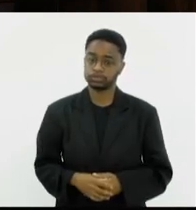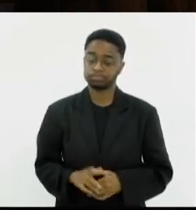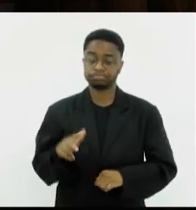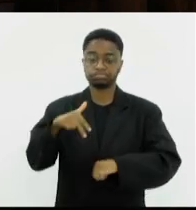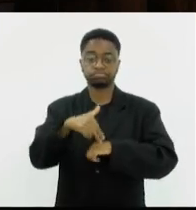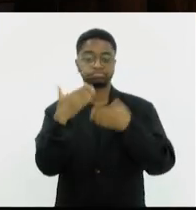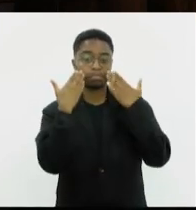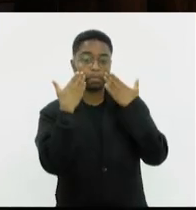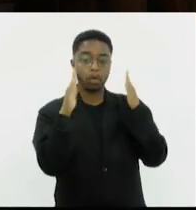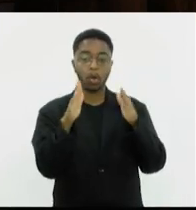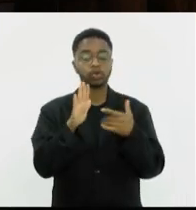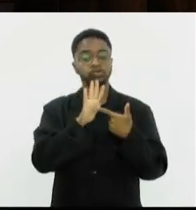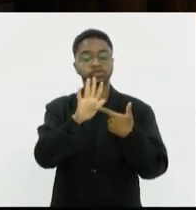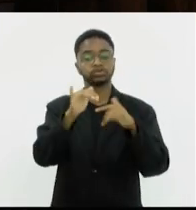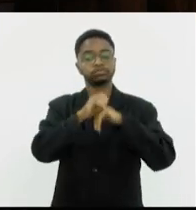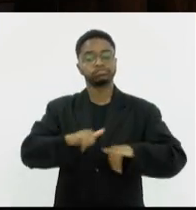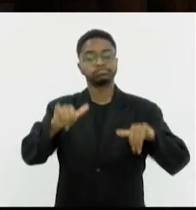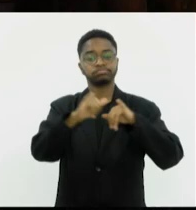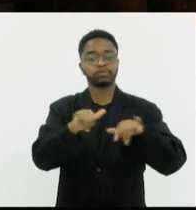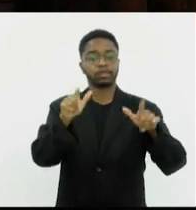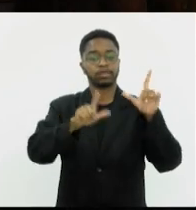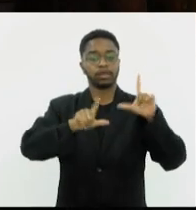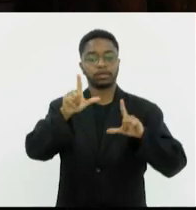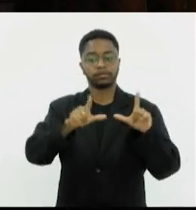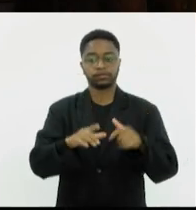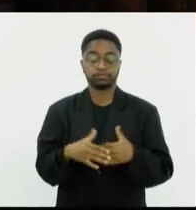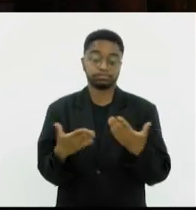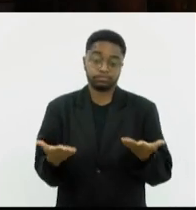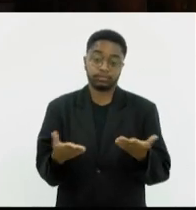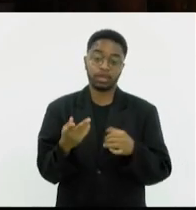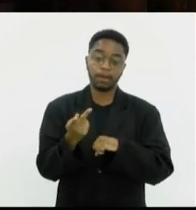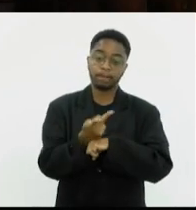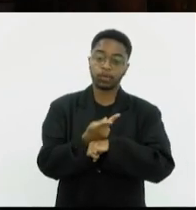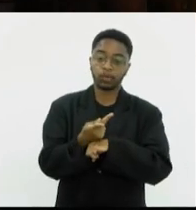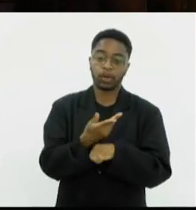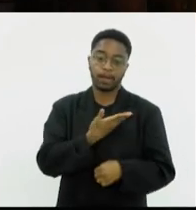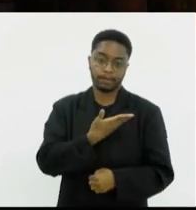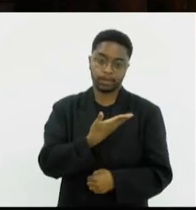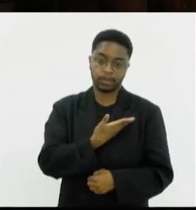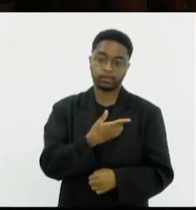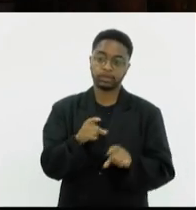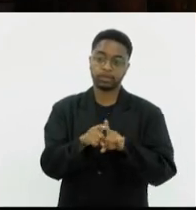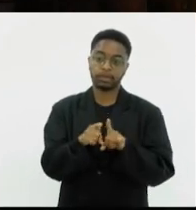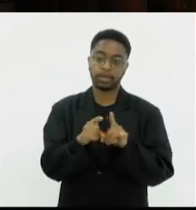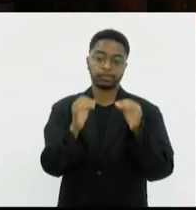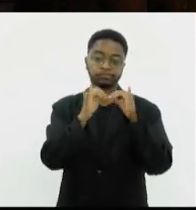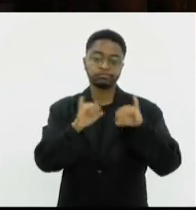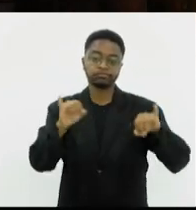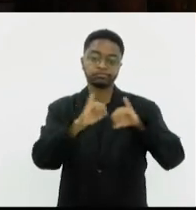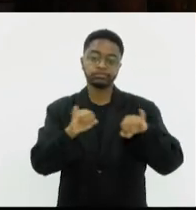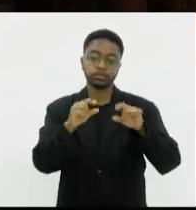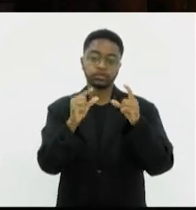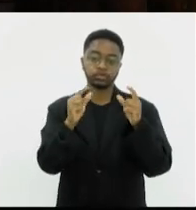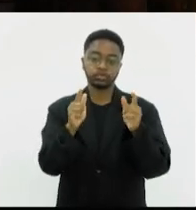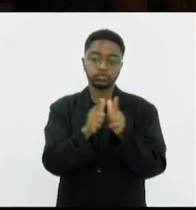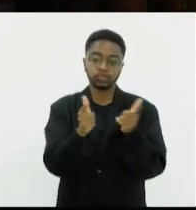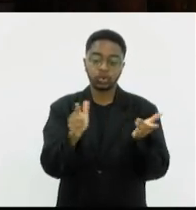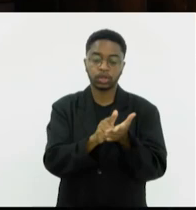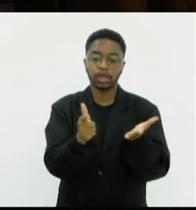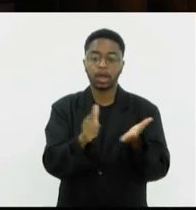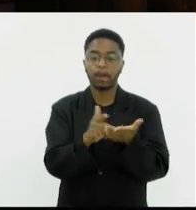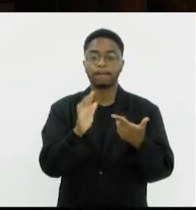palcozinho, palanquezinho para a imprensa. Aí procurou lá os amiguinhos dele, deu uma notinha no jornal.